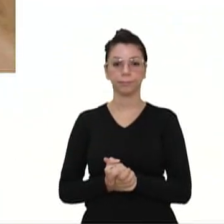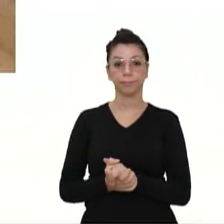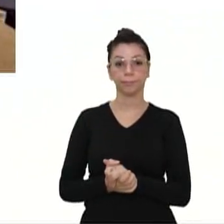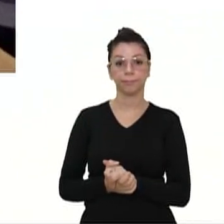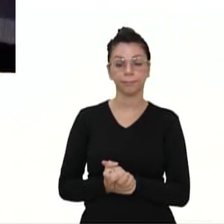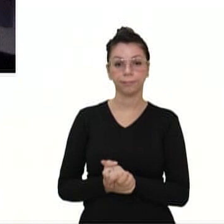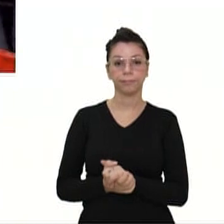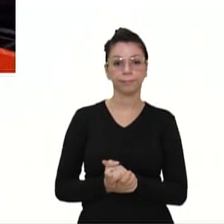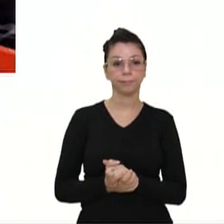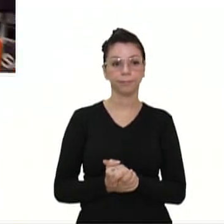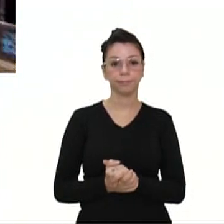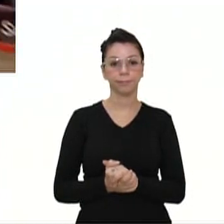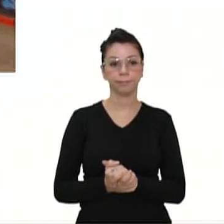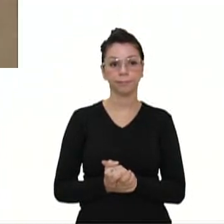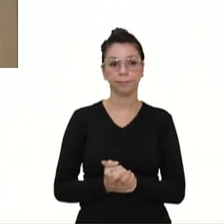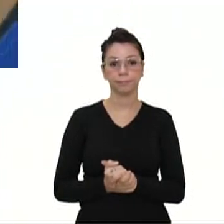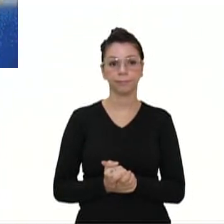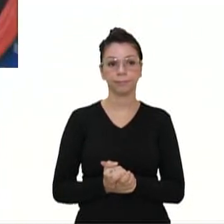Jump,